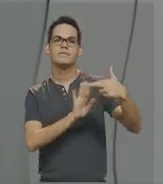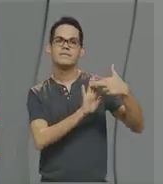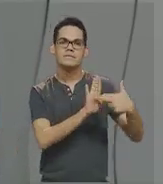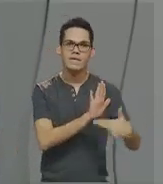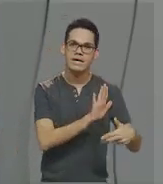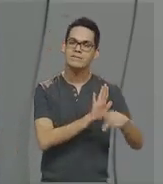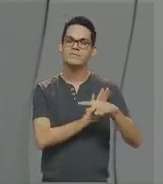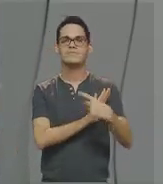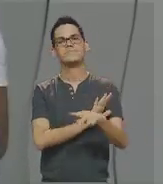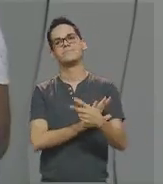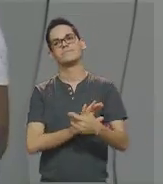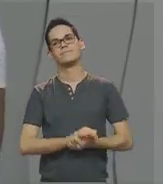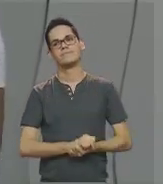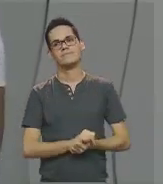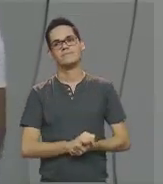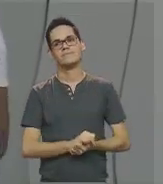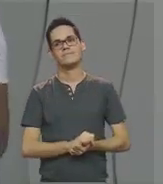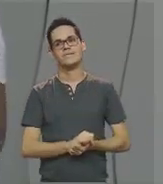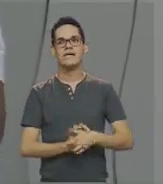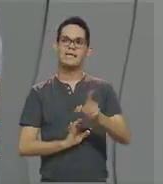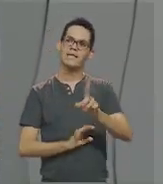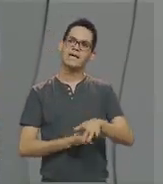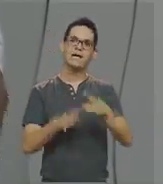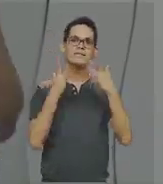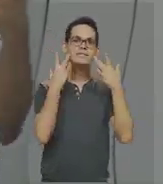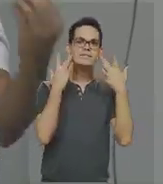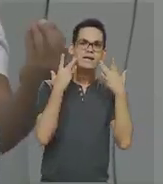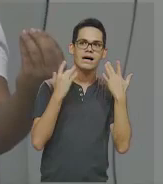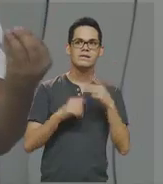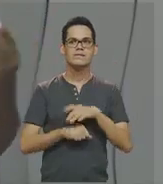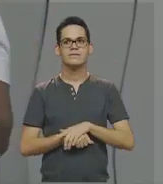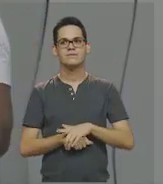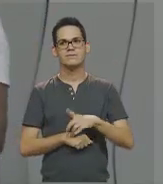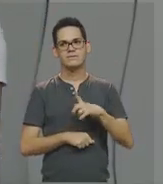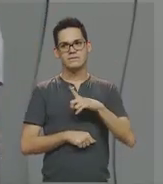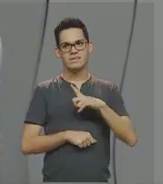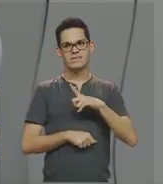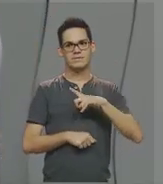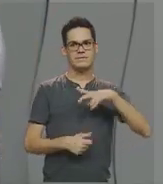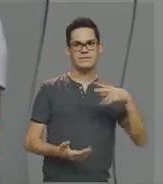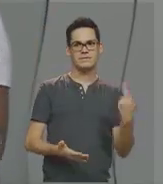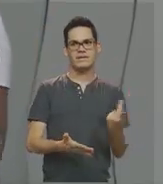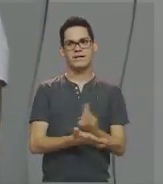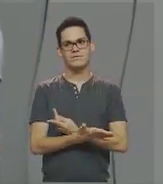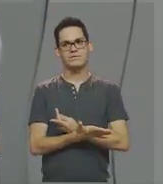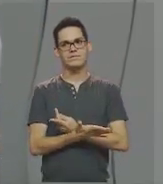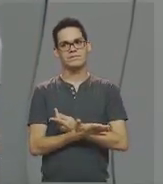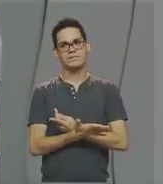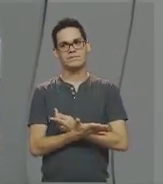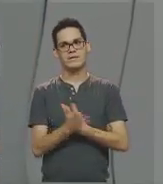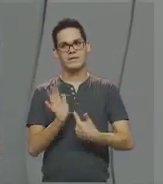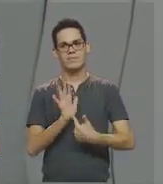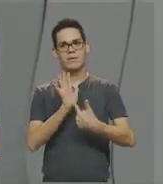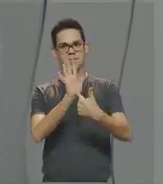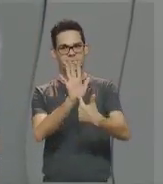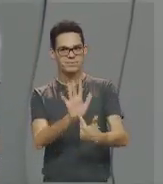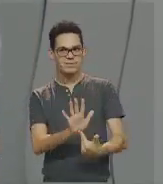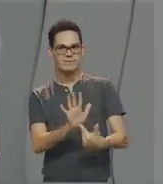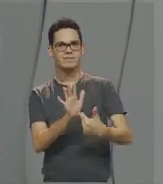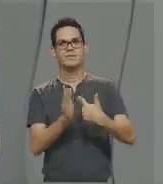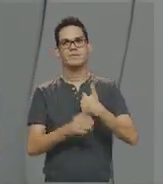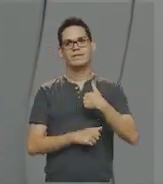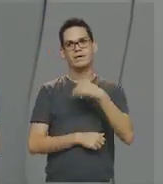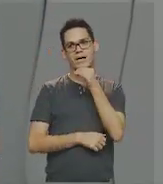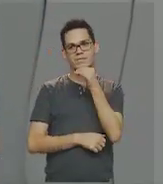ela aconteça, que é a dança cênica. Né? Ou seja, ela tem um padrão para acontecer dentro de um contexto de apresentação. Então, eu